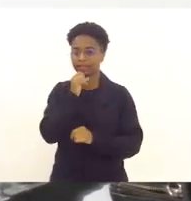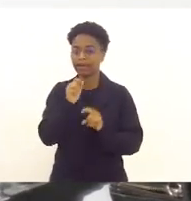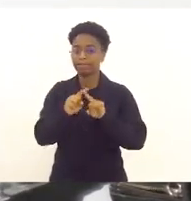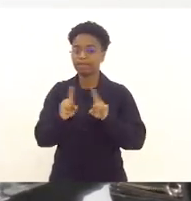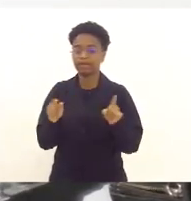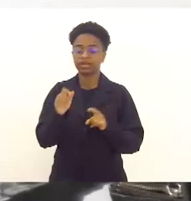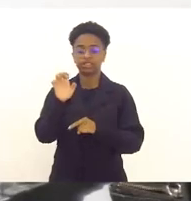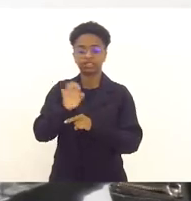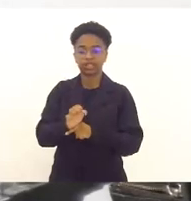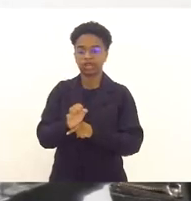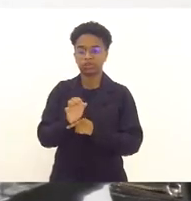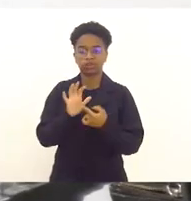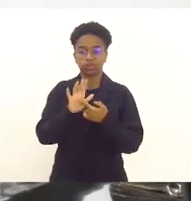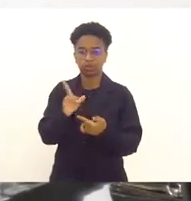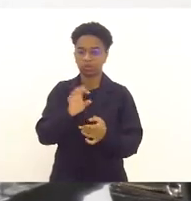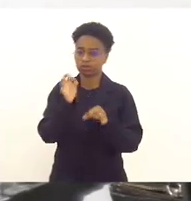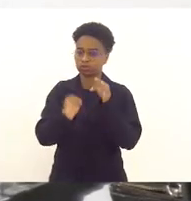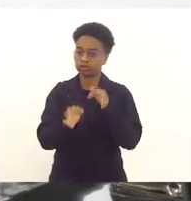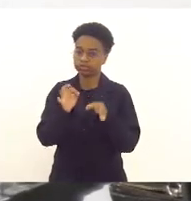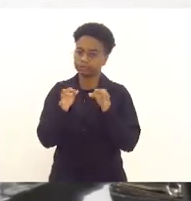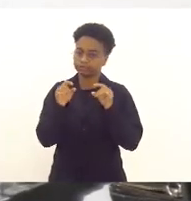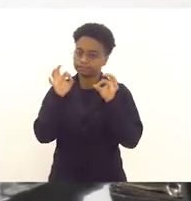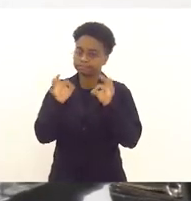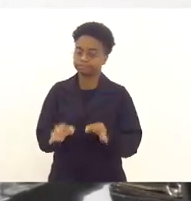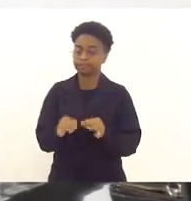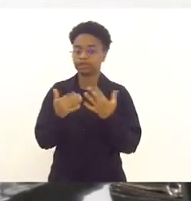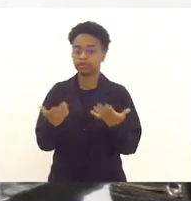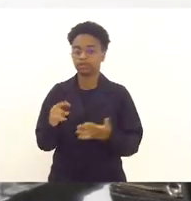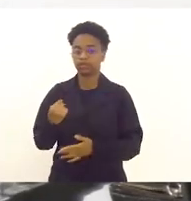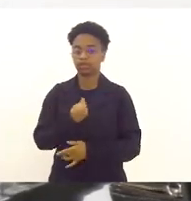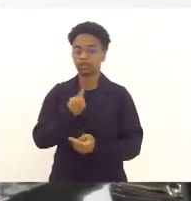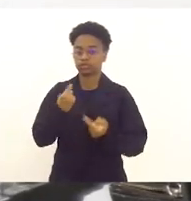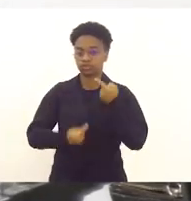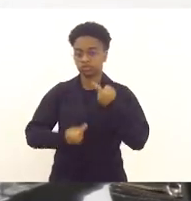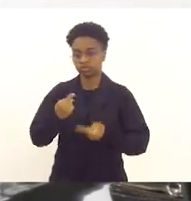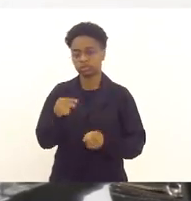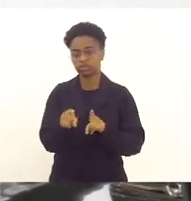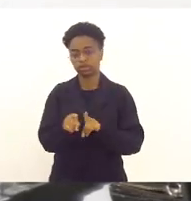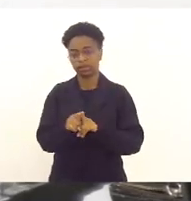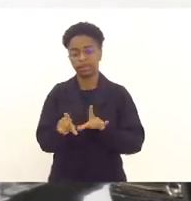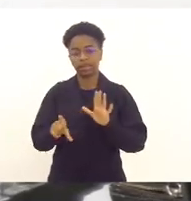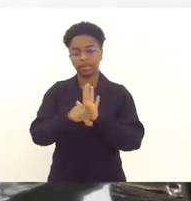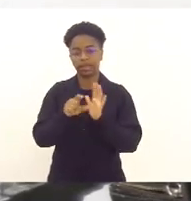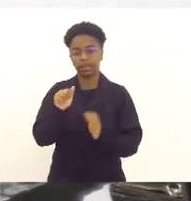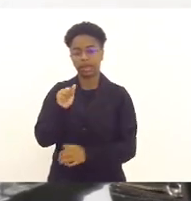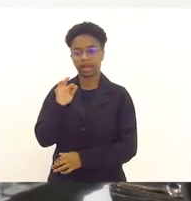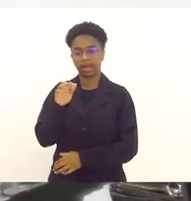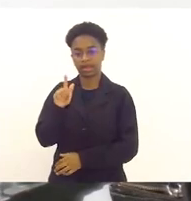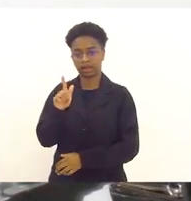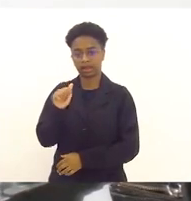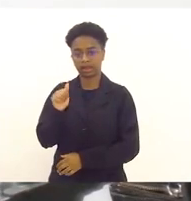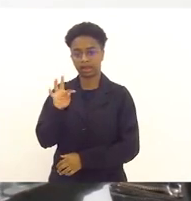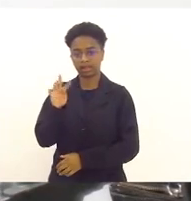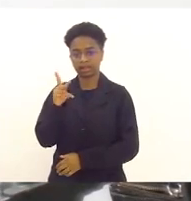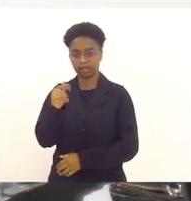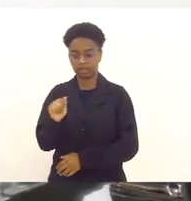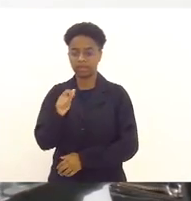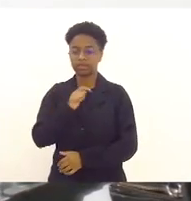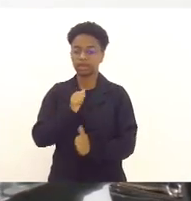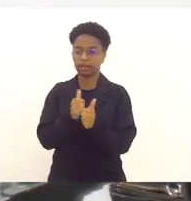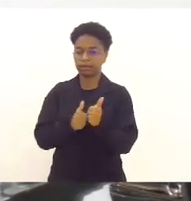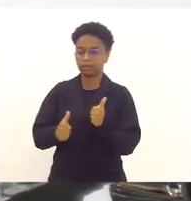Estado a justiça esperada então ali vamos discutir Inclusive a lei Ágata Félix que garante prioridade